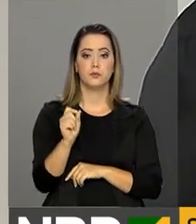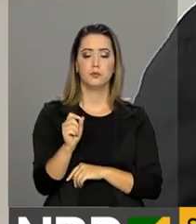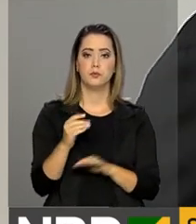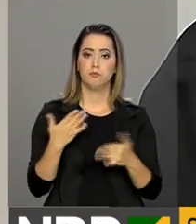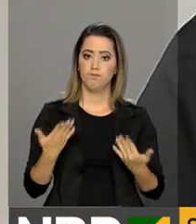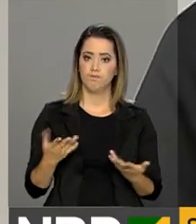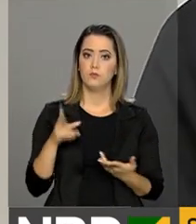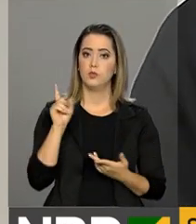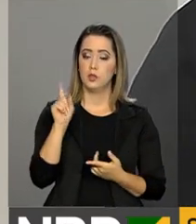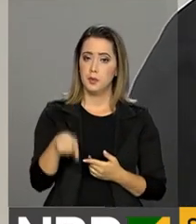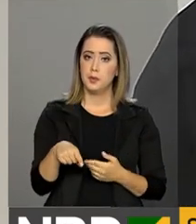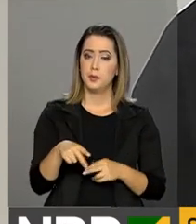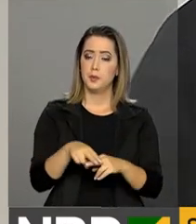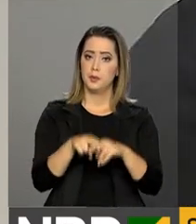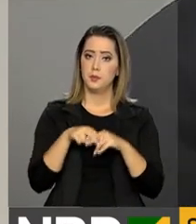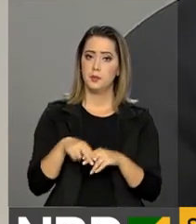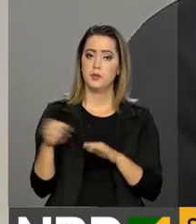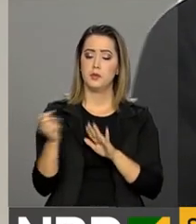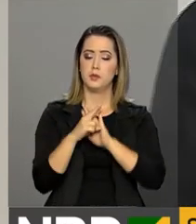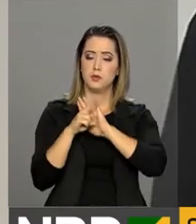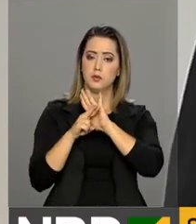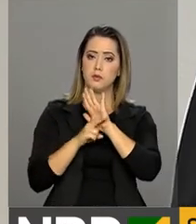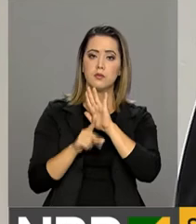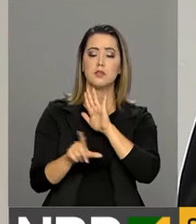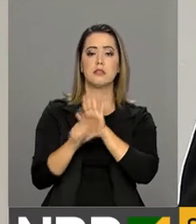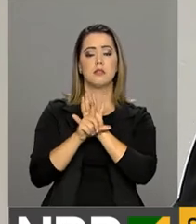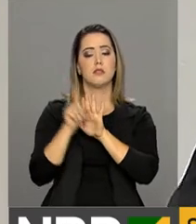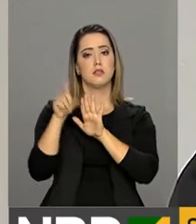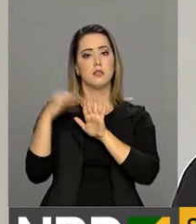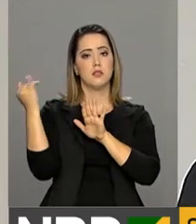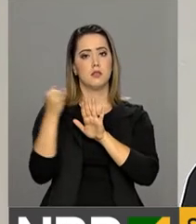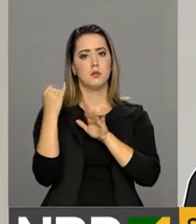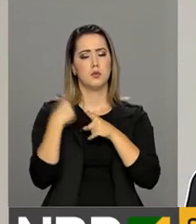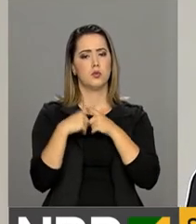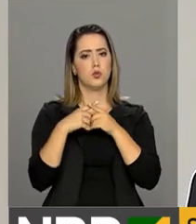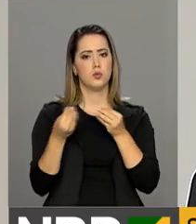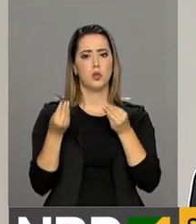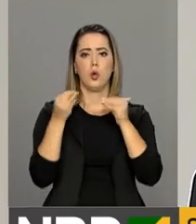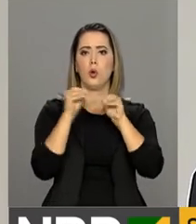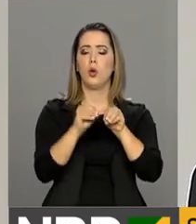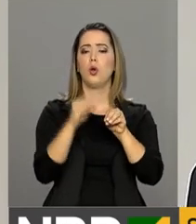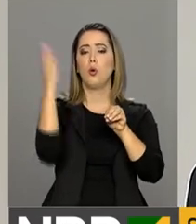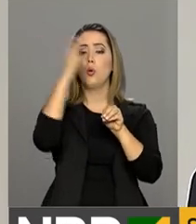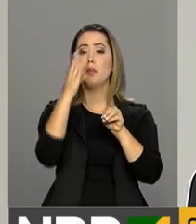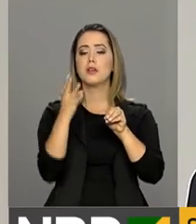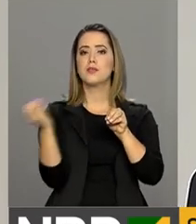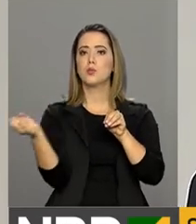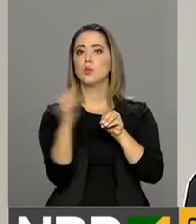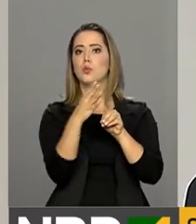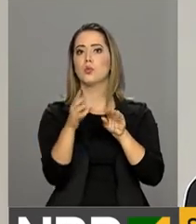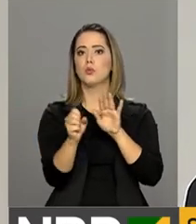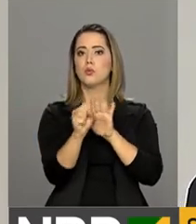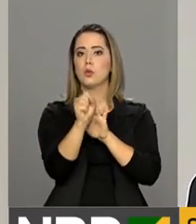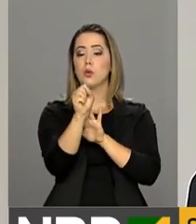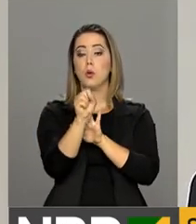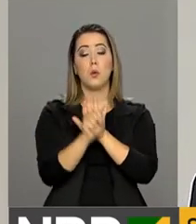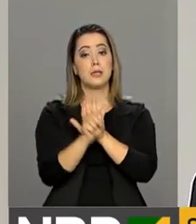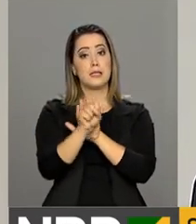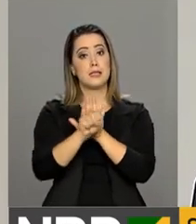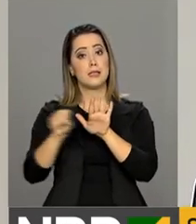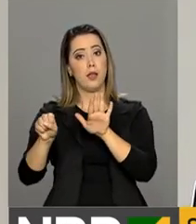é por isso que as reformas são importantes porque elas colocam o brasil no século 21 agora